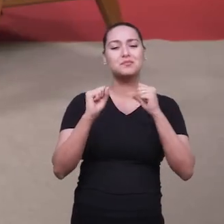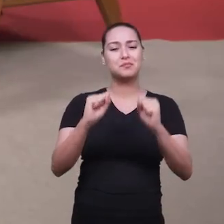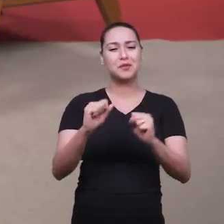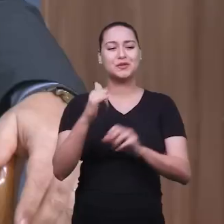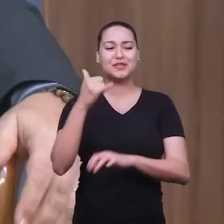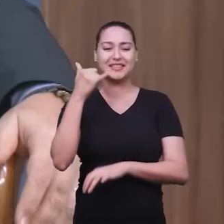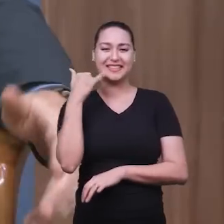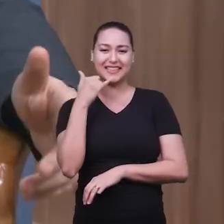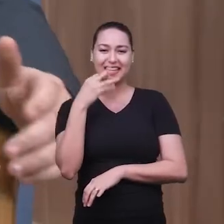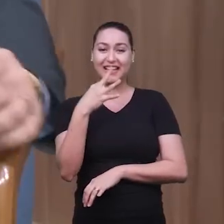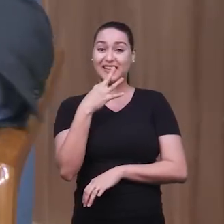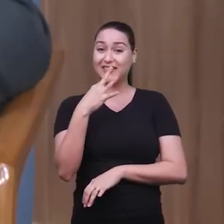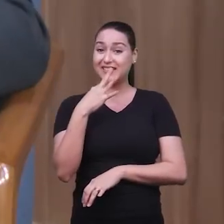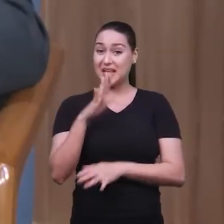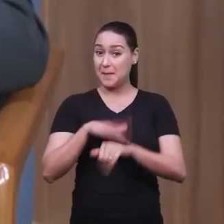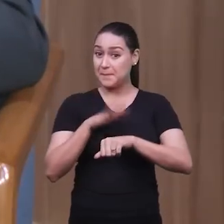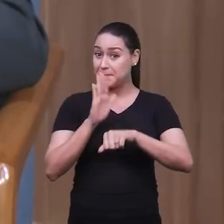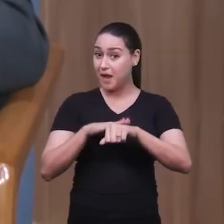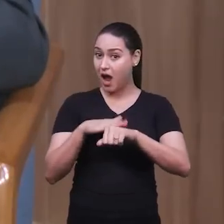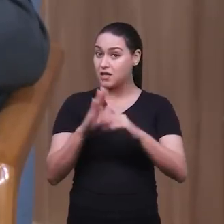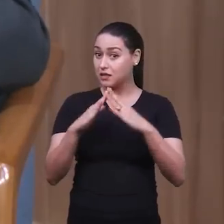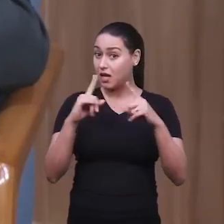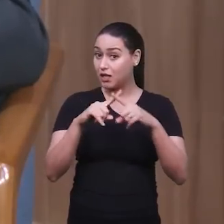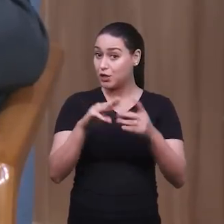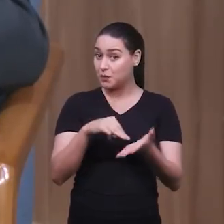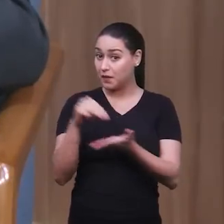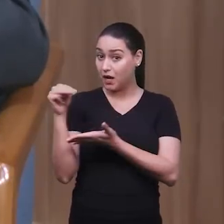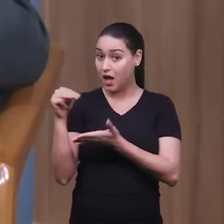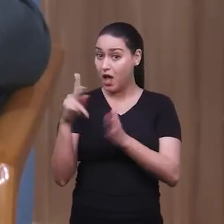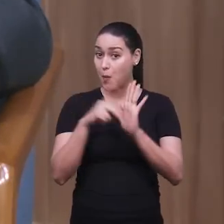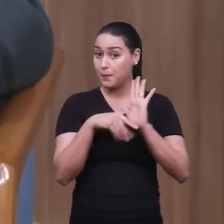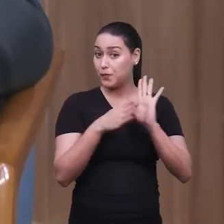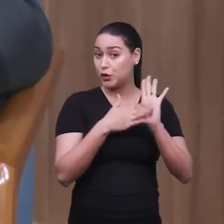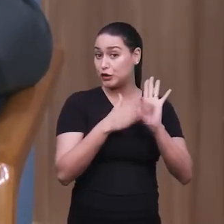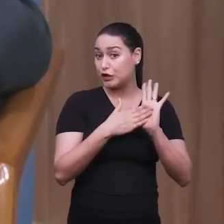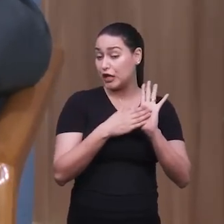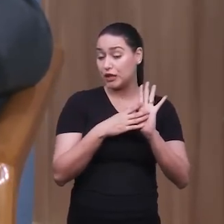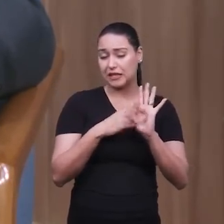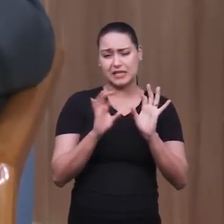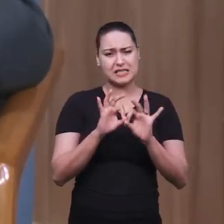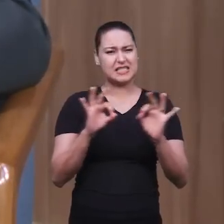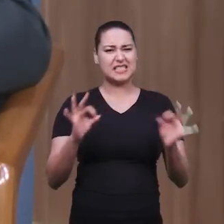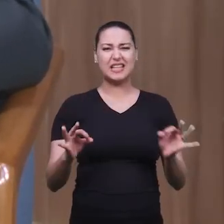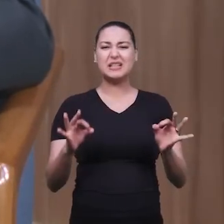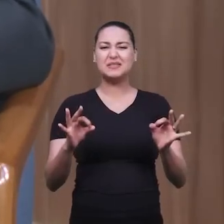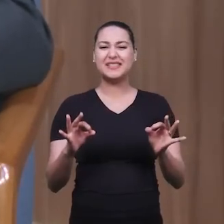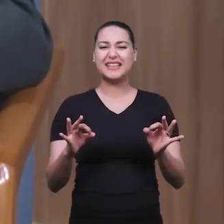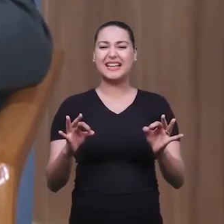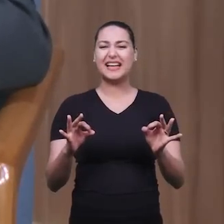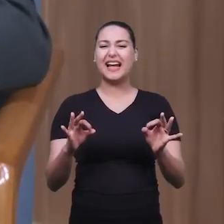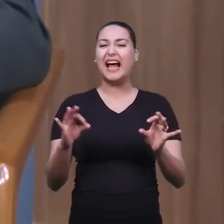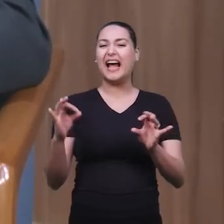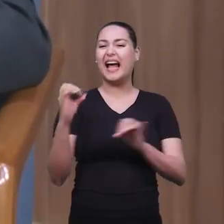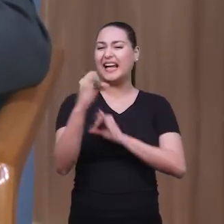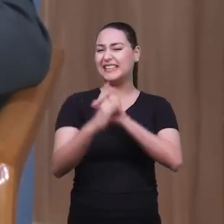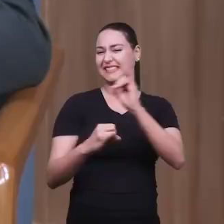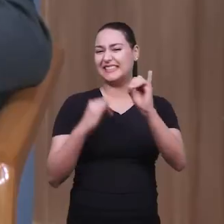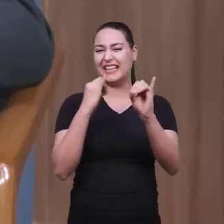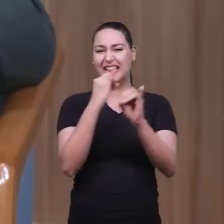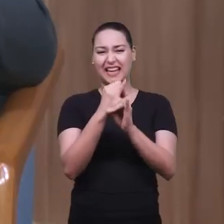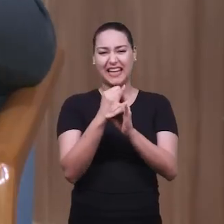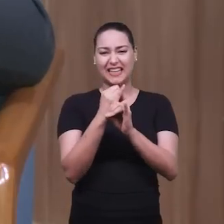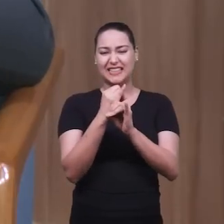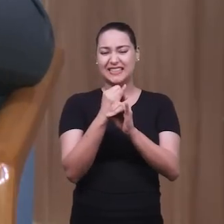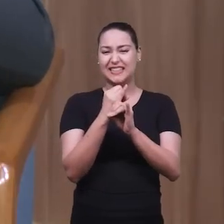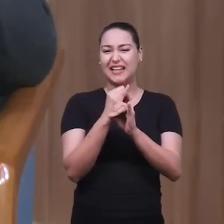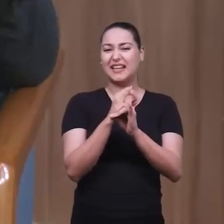precisar. Quer conhecer mais sobre nós, sobre a Igreja Maranata, os seus projetos? É muito simples. Acesse as nossas redes sociais, lá